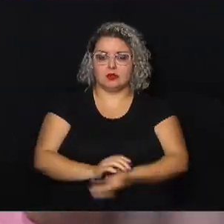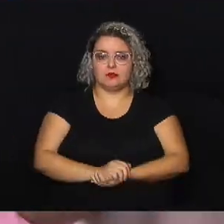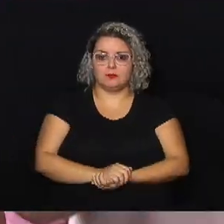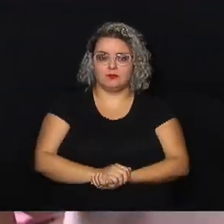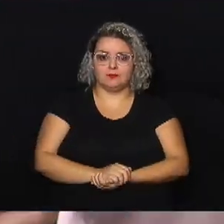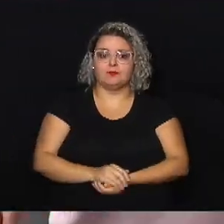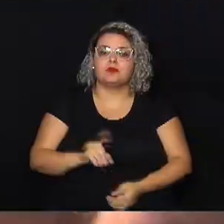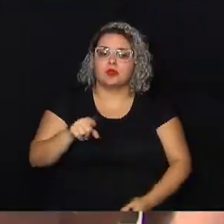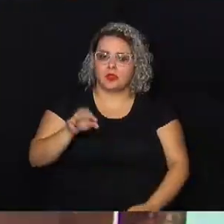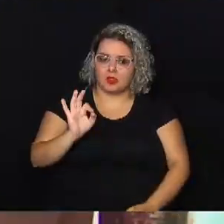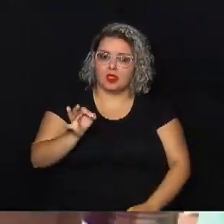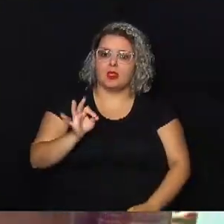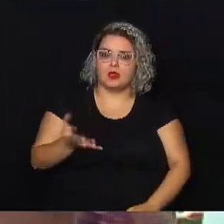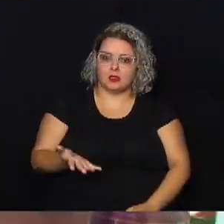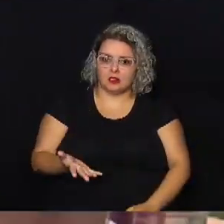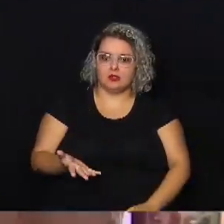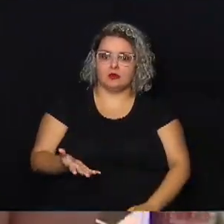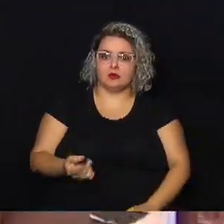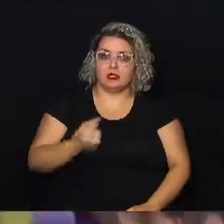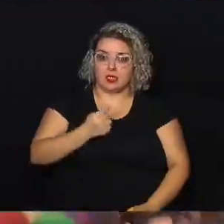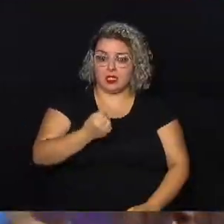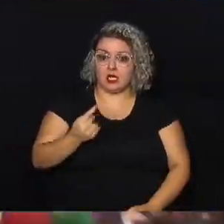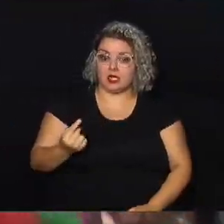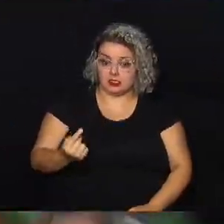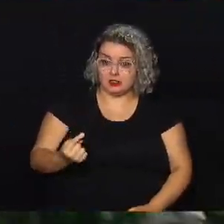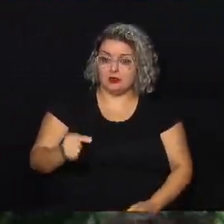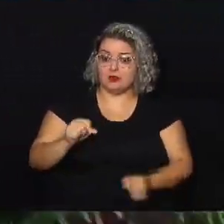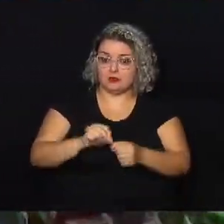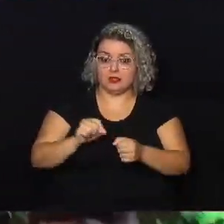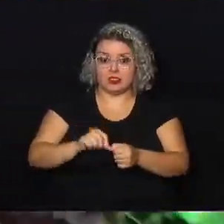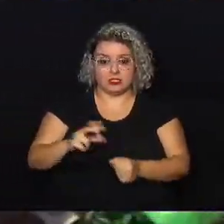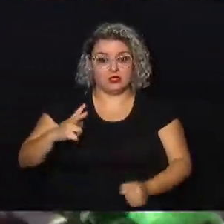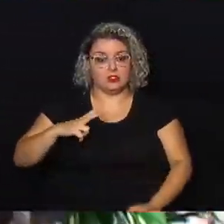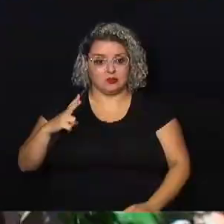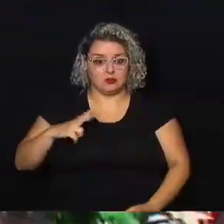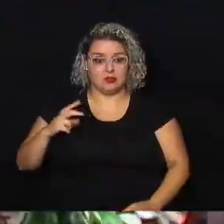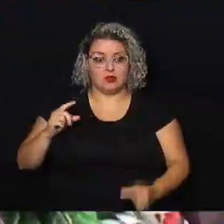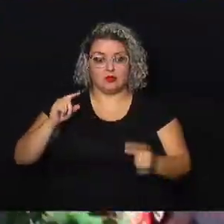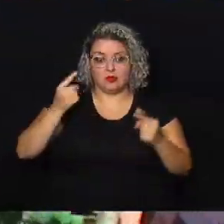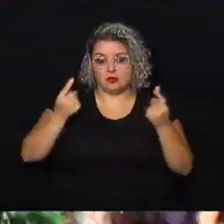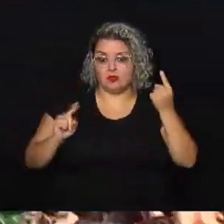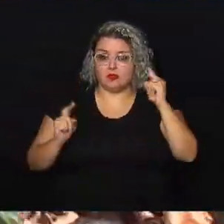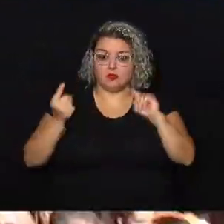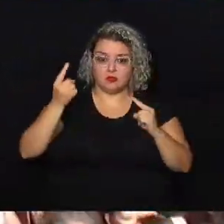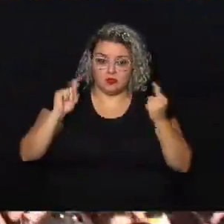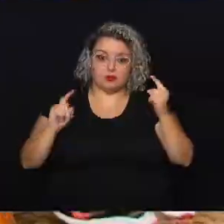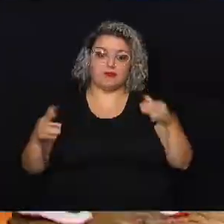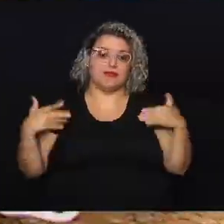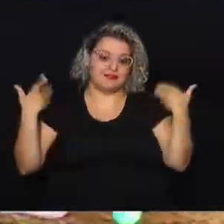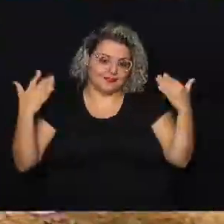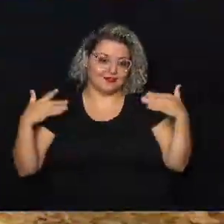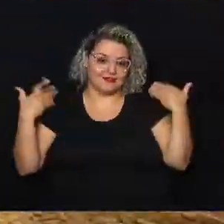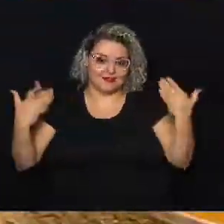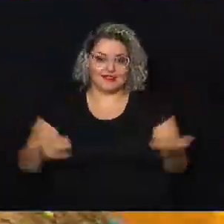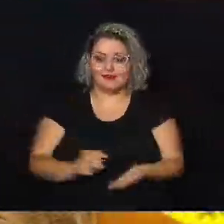isso aí, pessoal. Se cada um fizer a sua parte, o carnaval é só alegria.